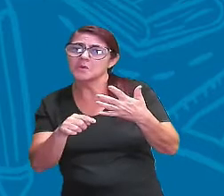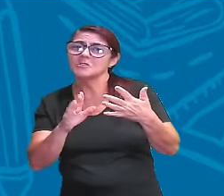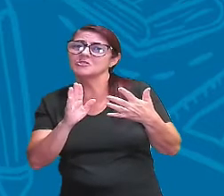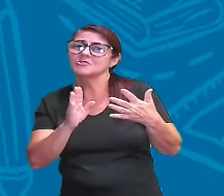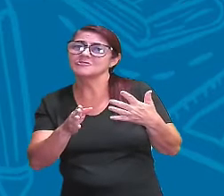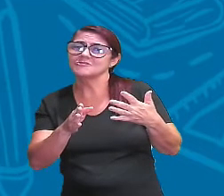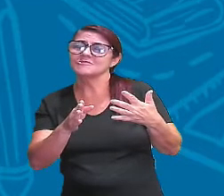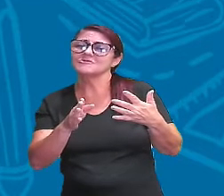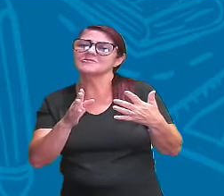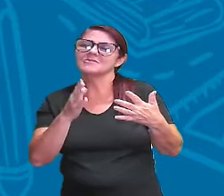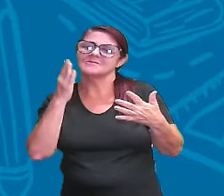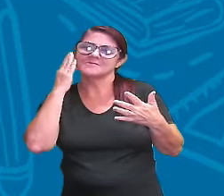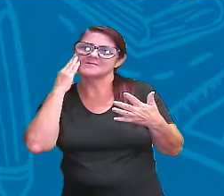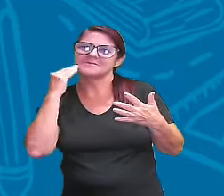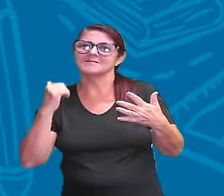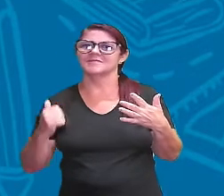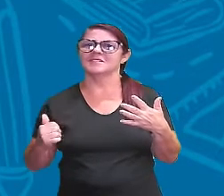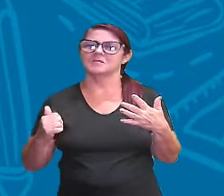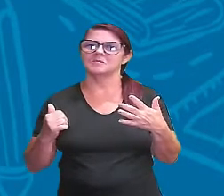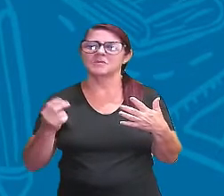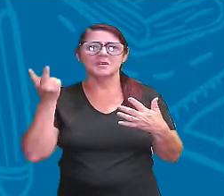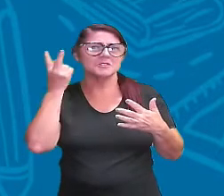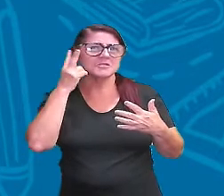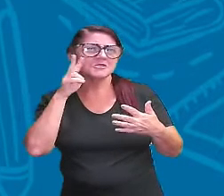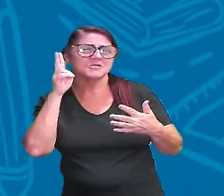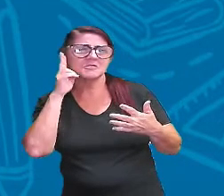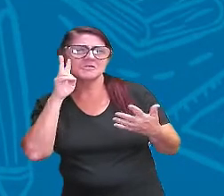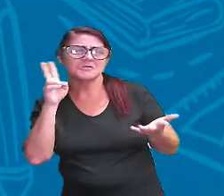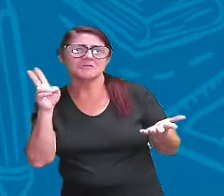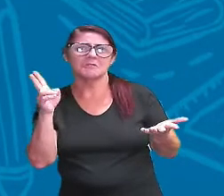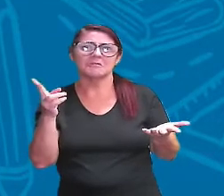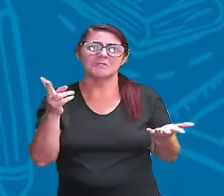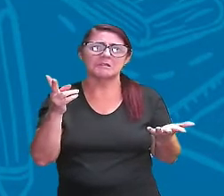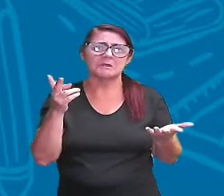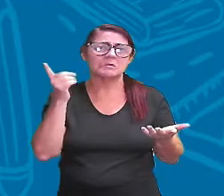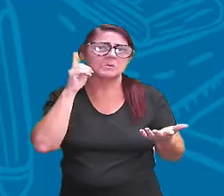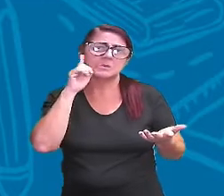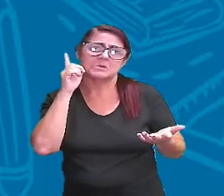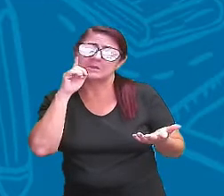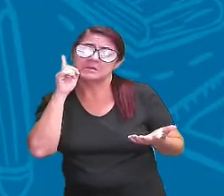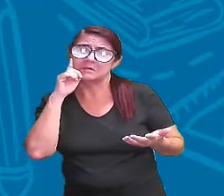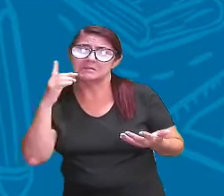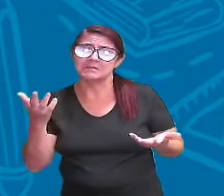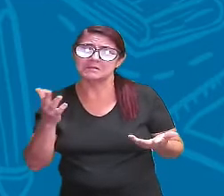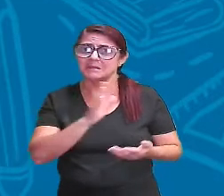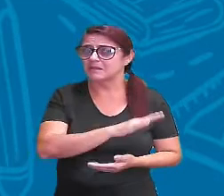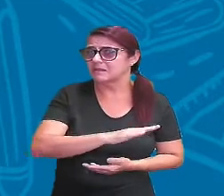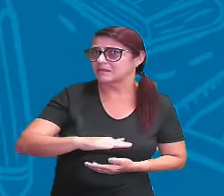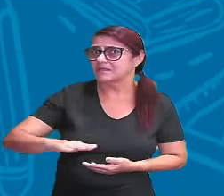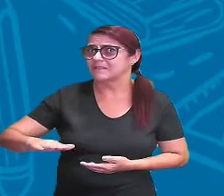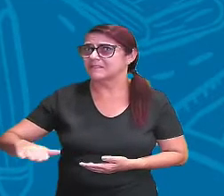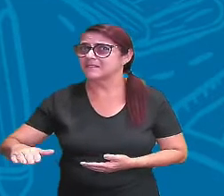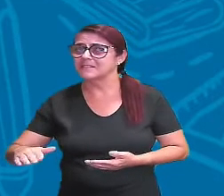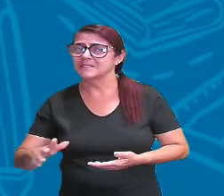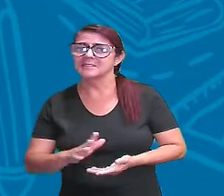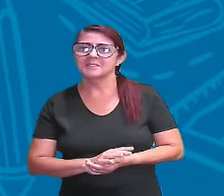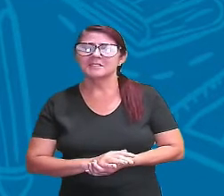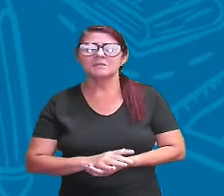já ouviram, porque são histórias muito comuns no nosso dia a dia, enquanto criança, né, a